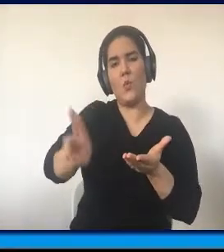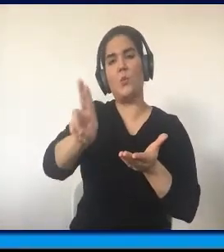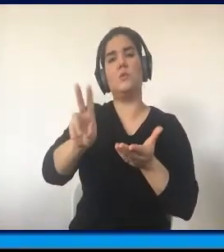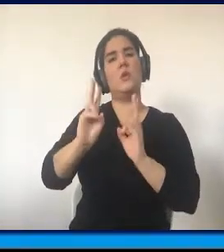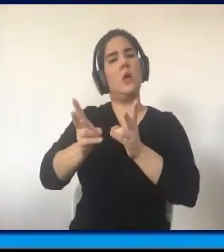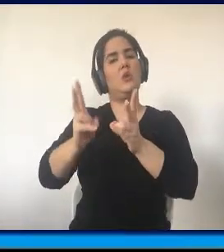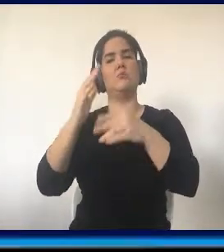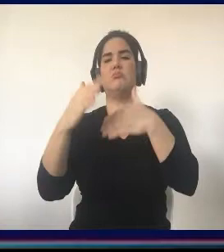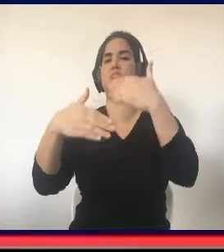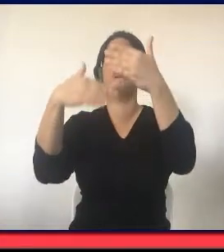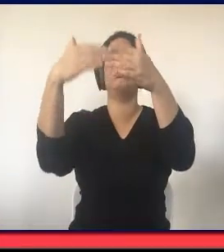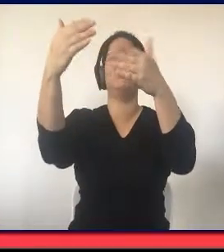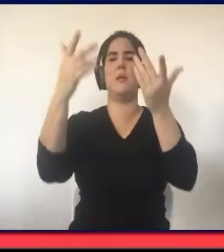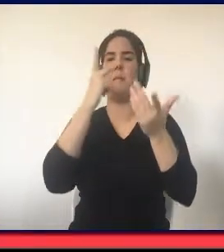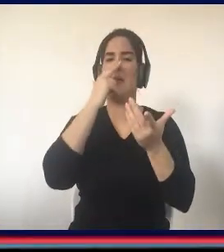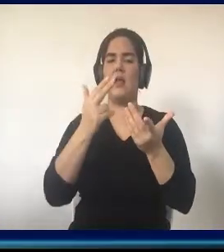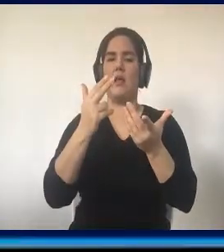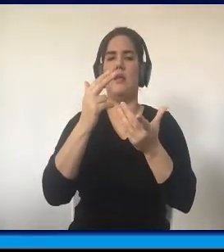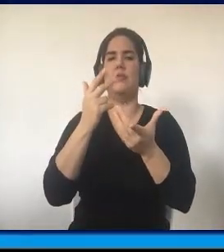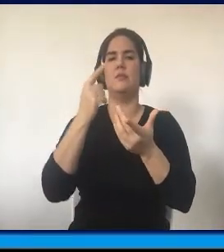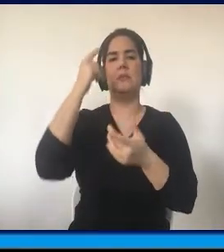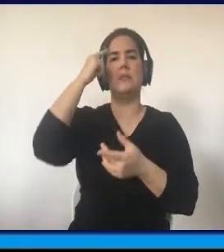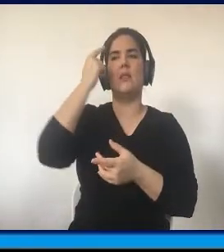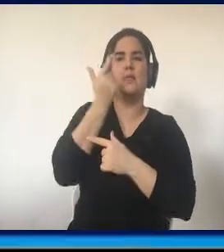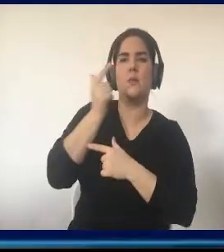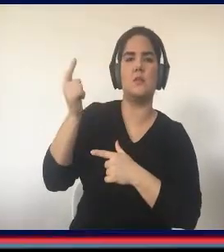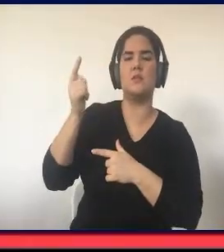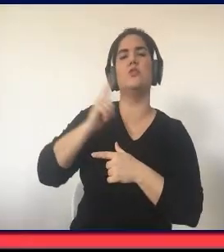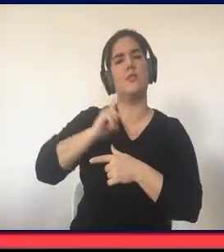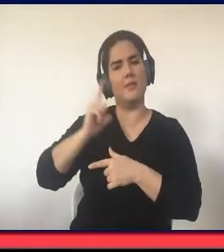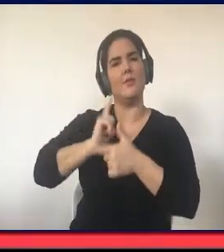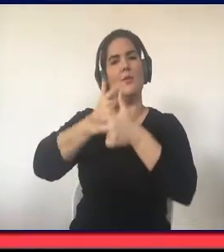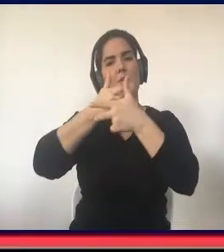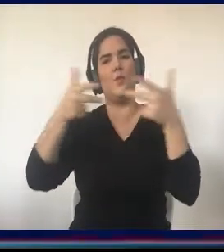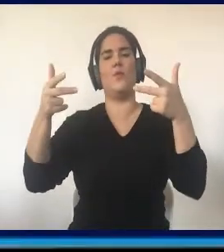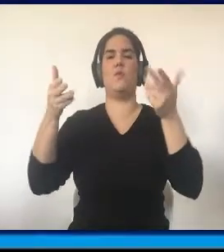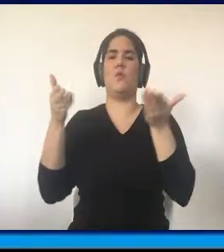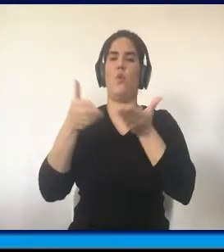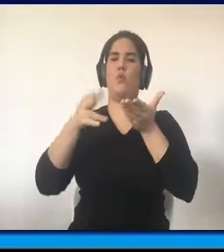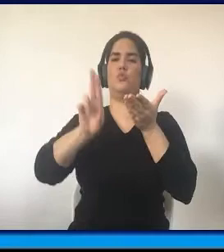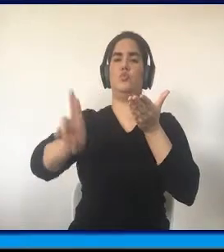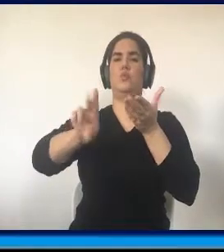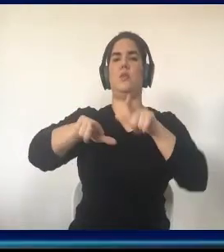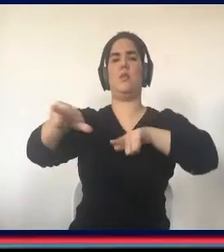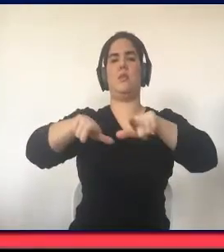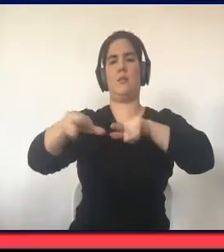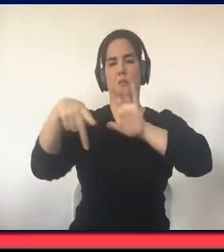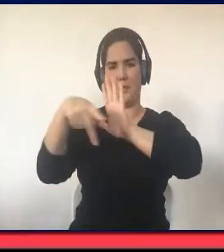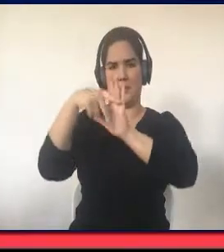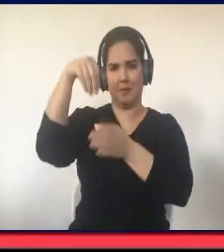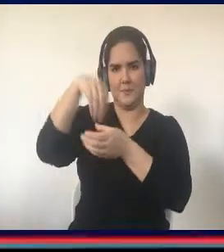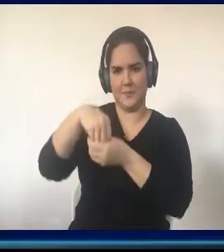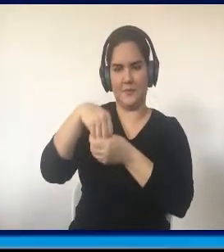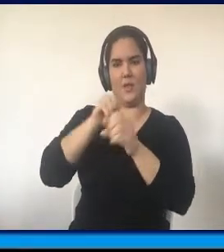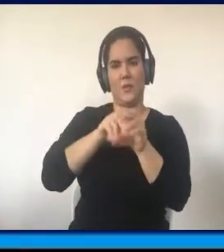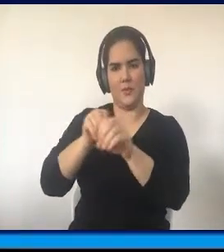mais fingir que não existe mais essa mudança no nosso mercado de atuação na recriação. Mas antes o Lucas vai apresentar